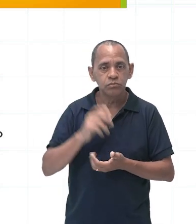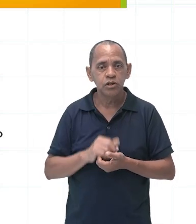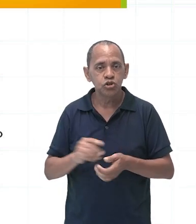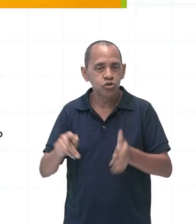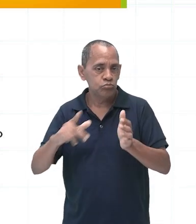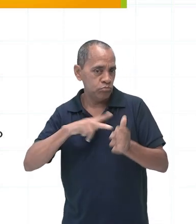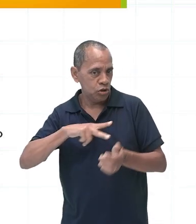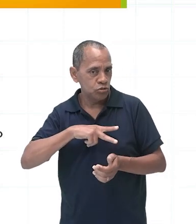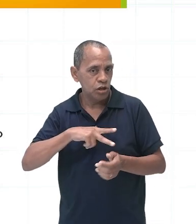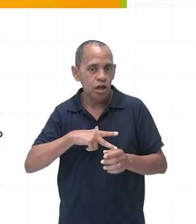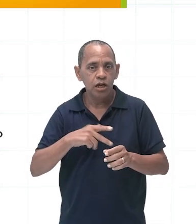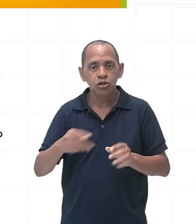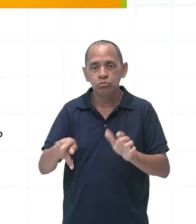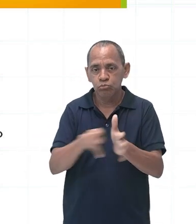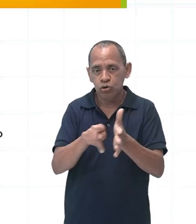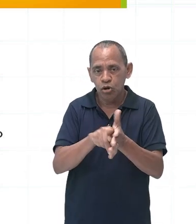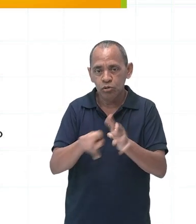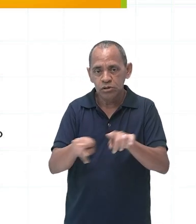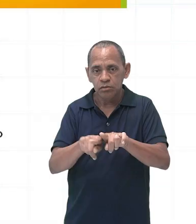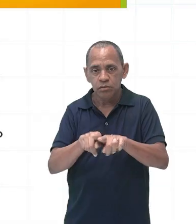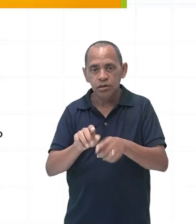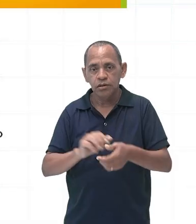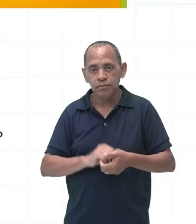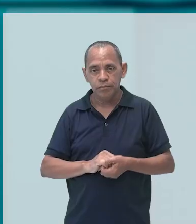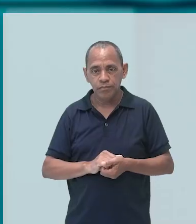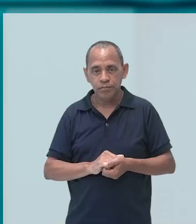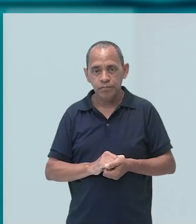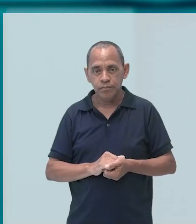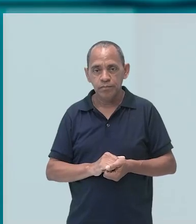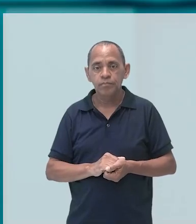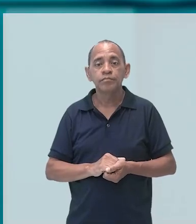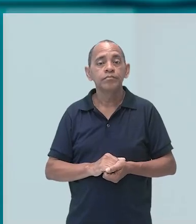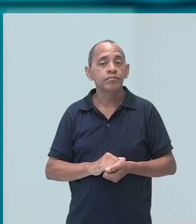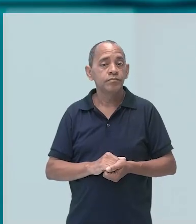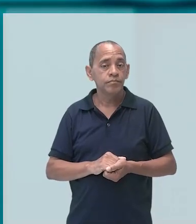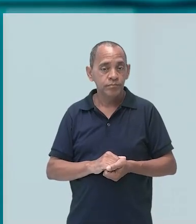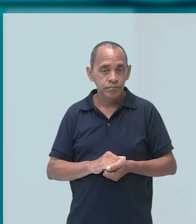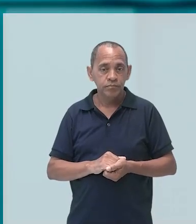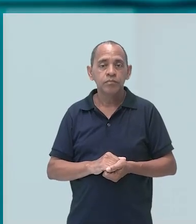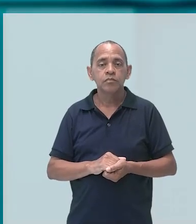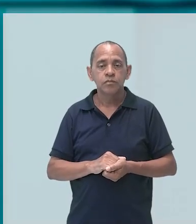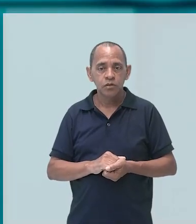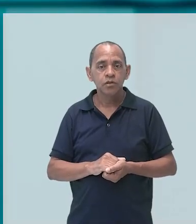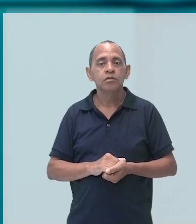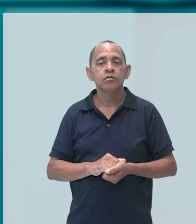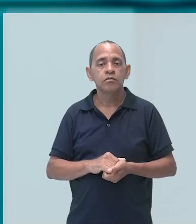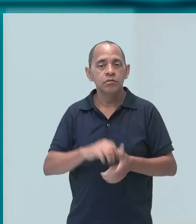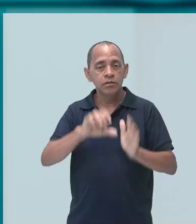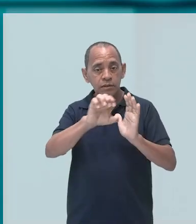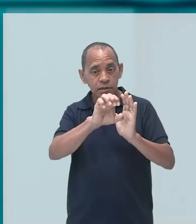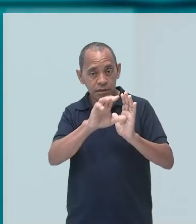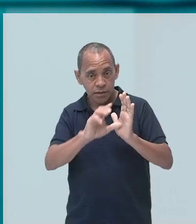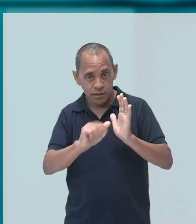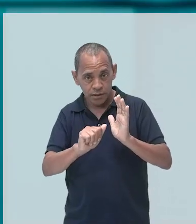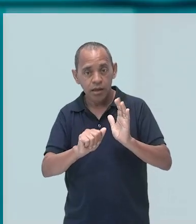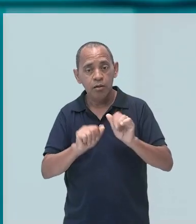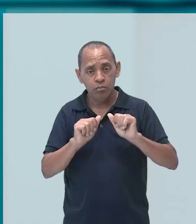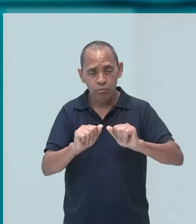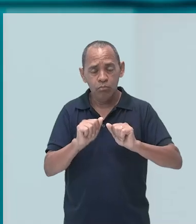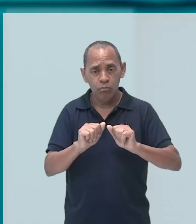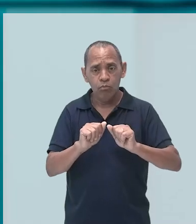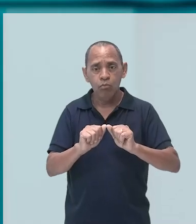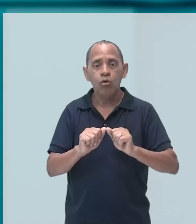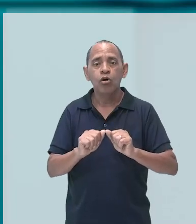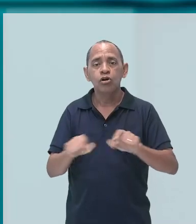fazer essas observações, mas existem alguns casos especiais em que o estatuto pode ser empregado, pode ser alongado